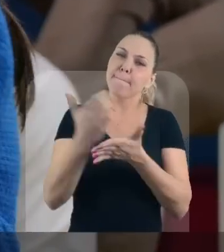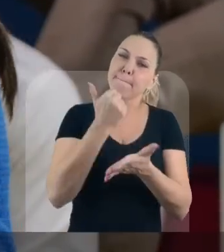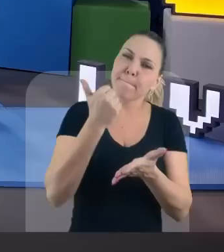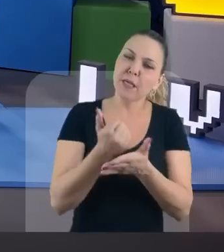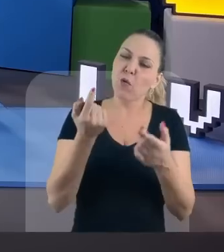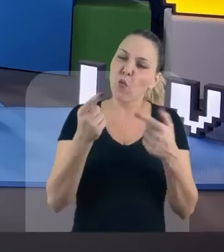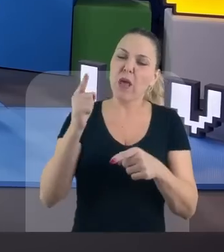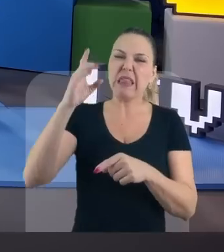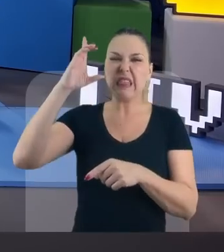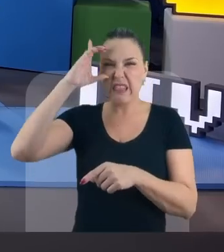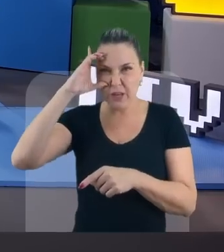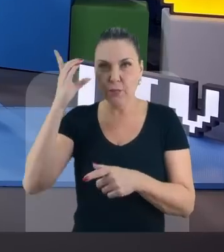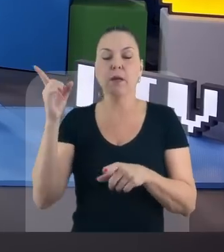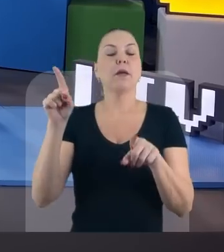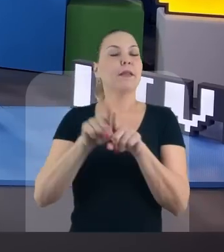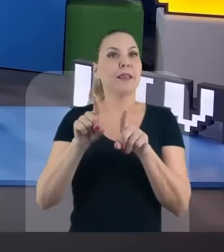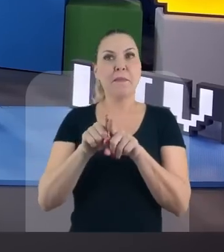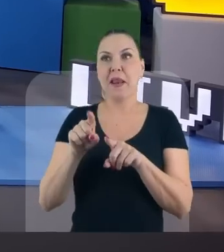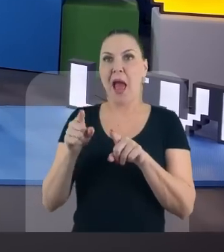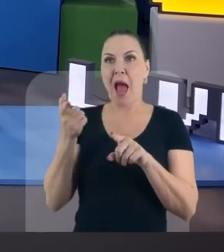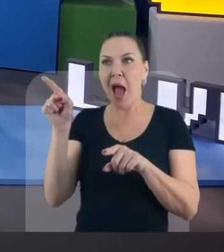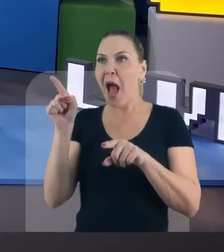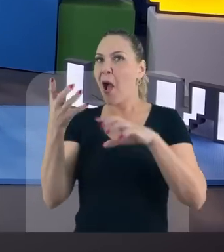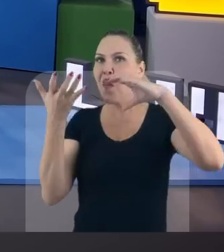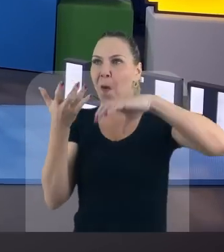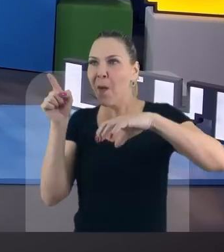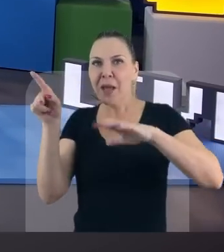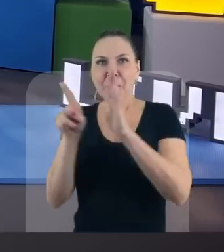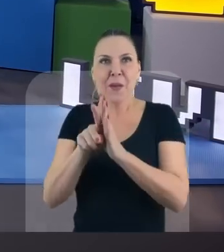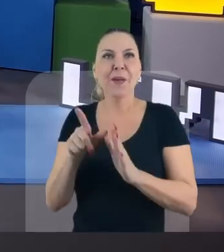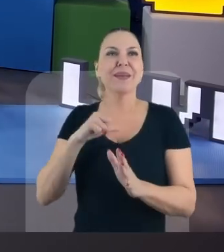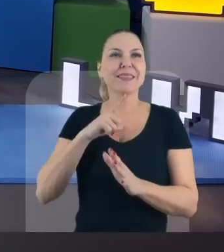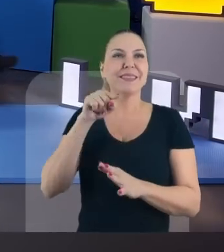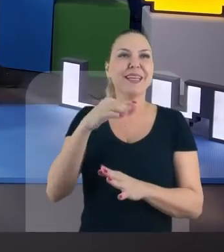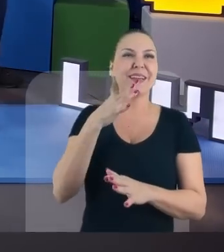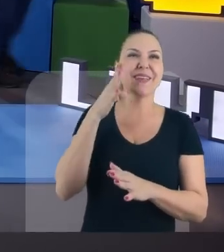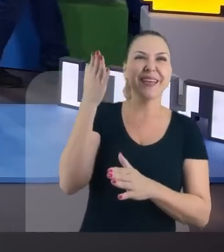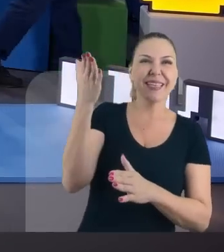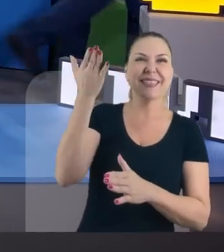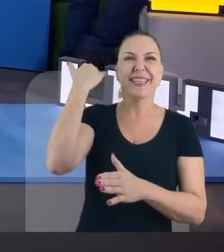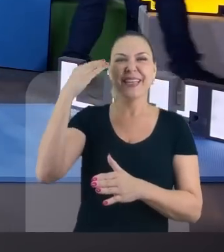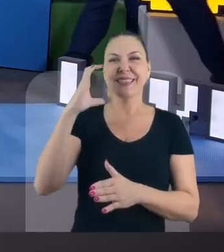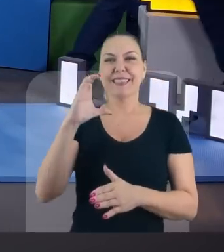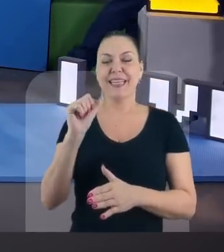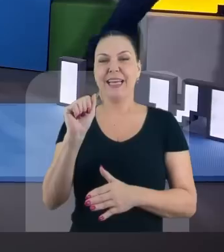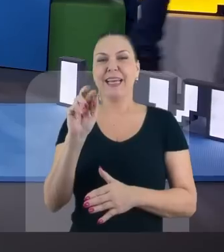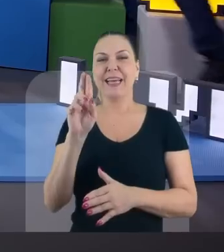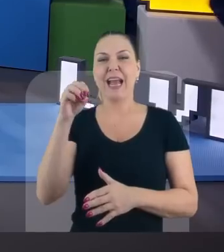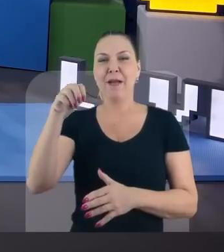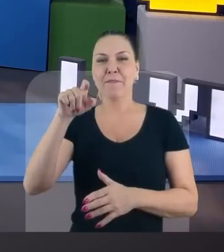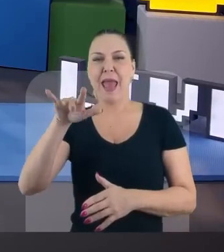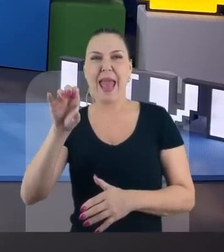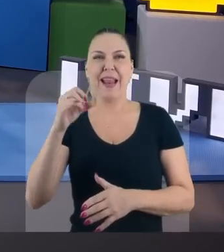Bia nos gramados do Congresso, a gente se esbarrou. Você tinha 13, conheci o Carmelo nessa época. Faz 2